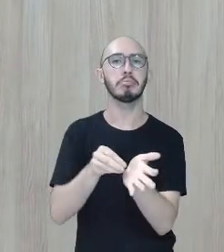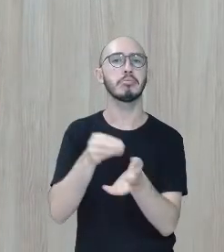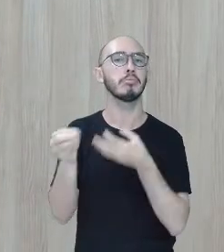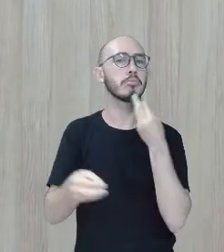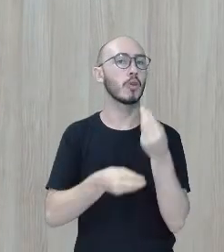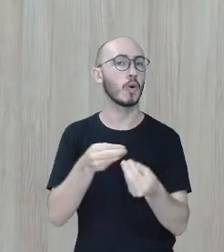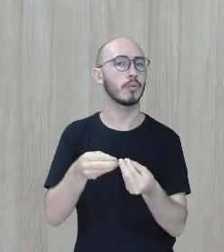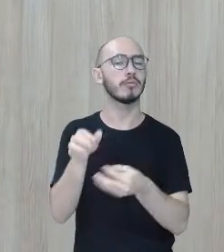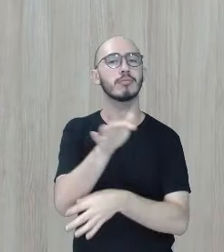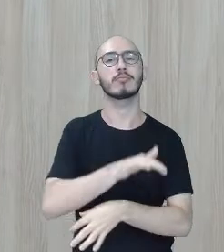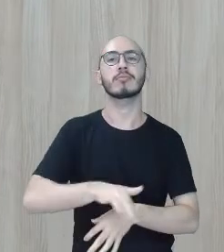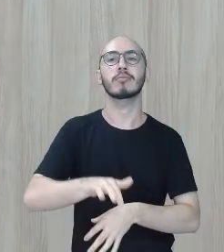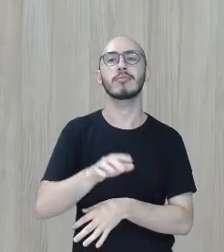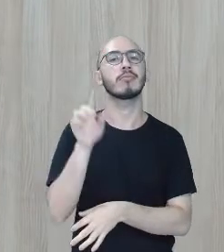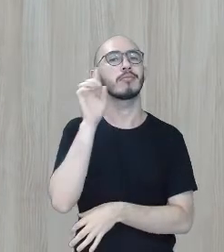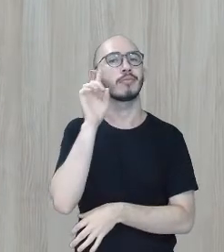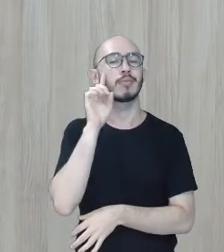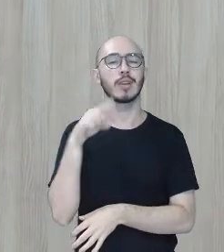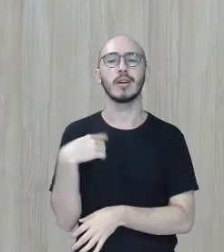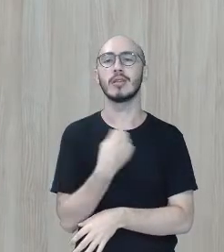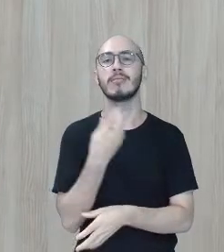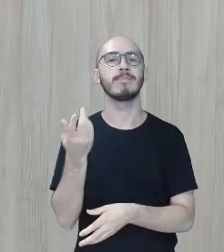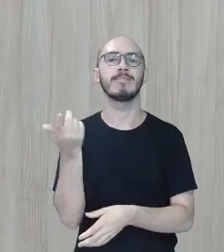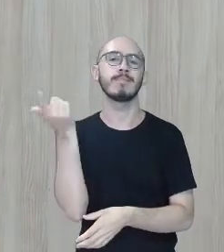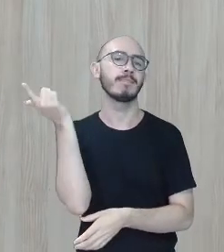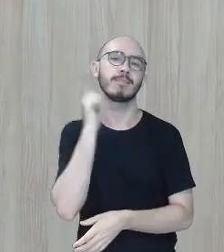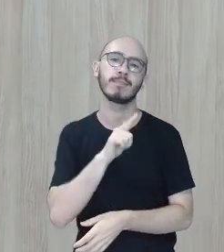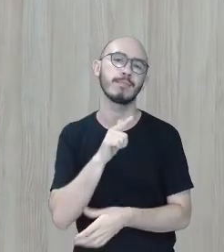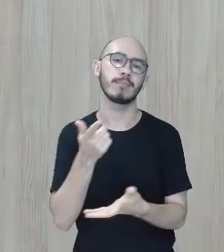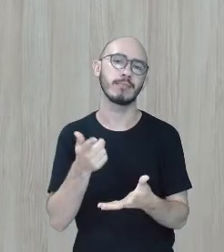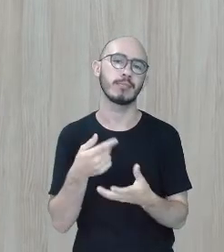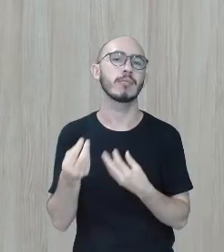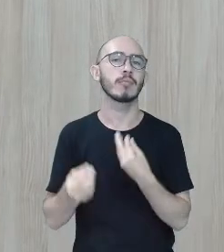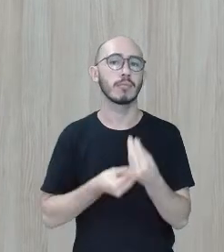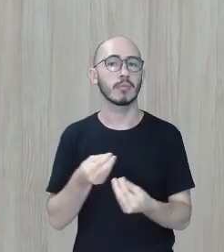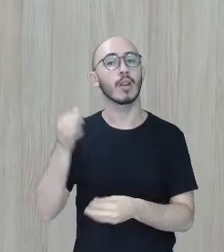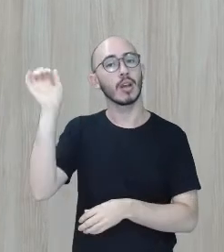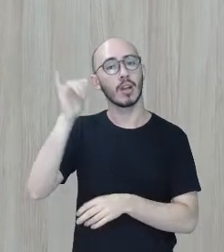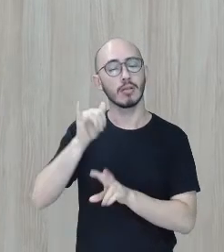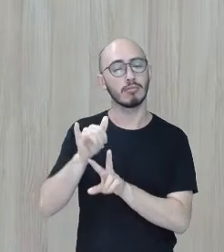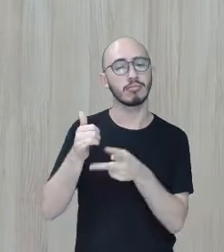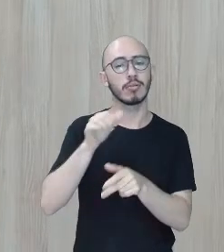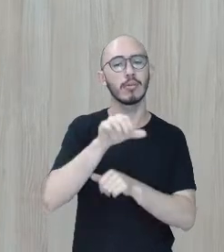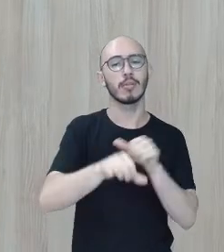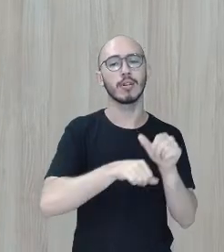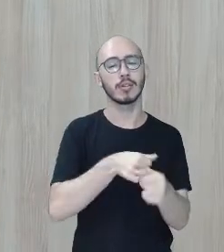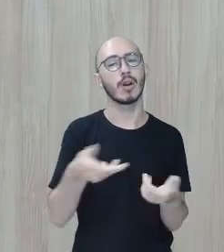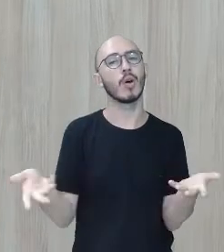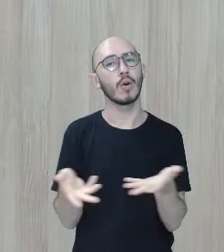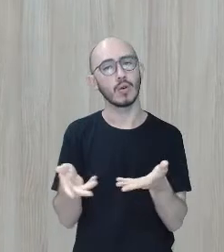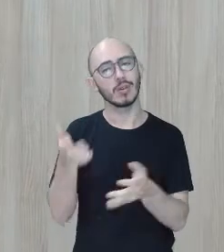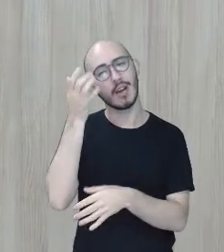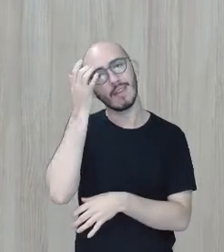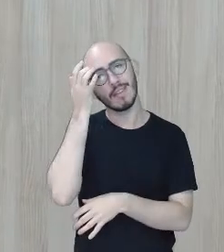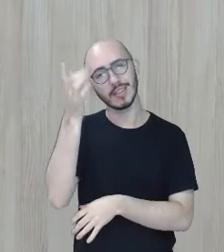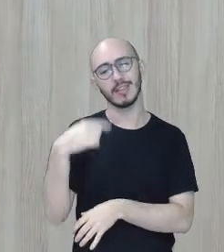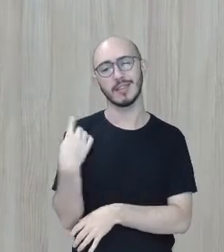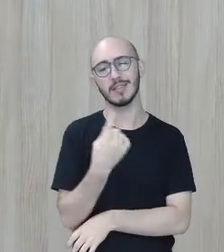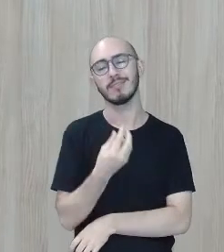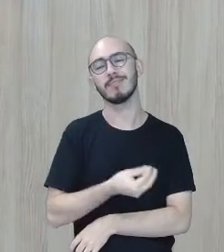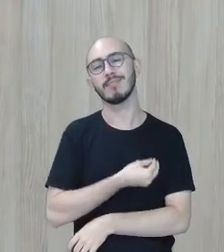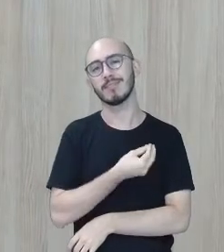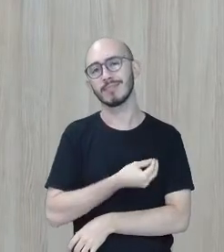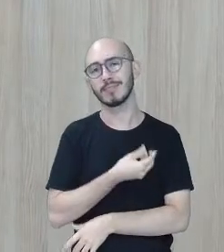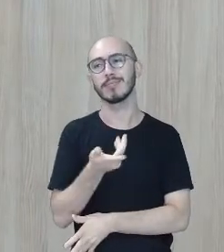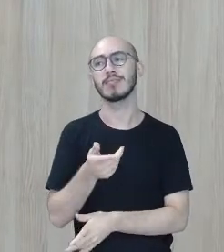coisas diárias não vamos deixar de fazer. Então, toda essa transformação de energia, hoje facilita muito a nossa vida, é